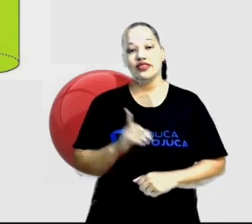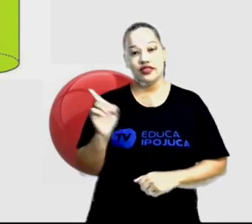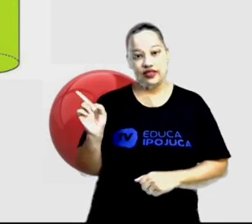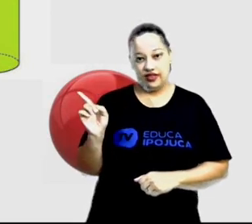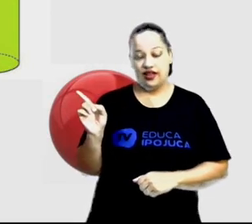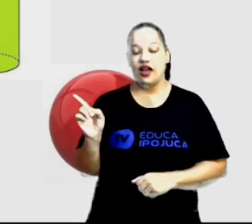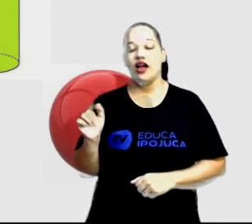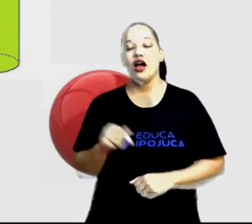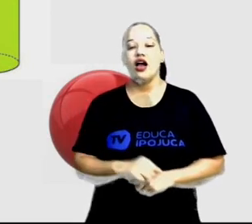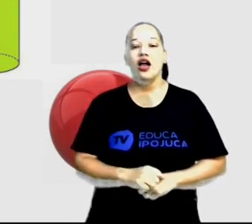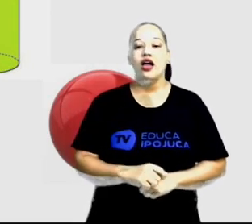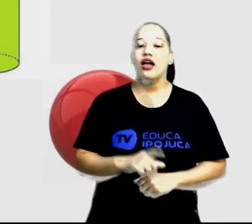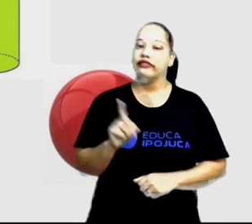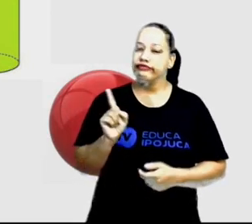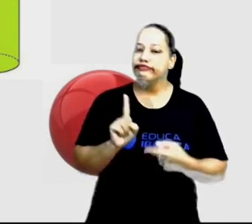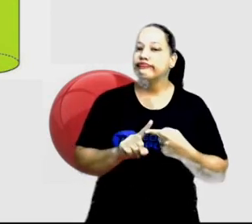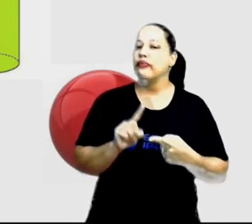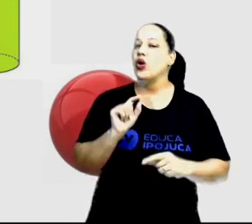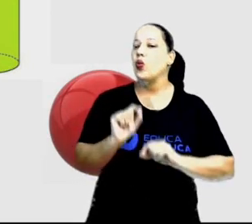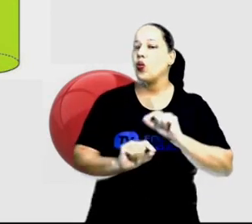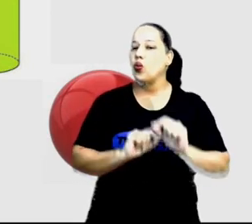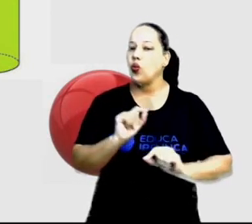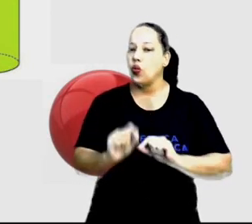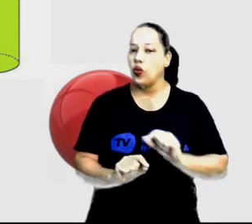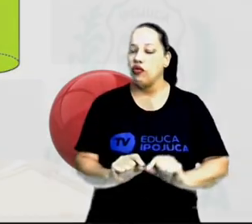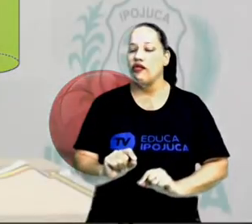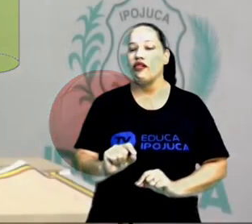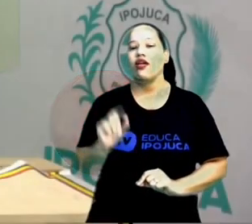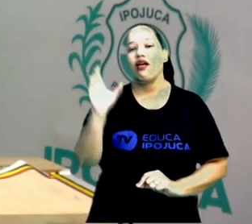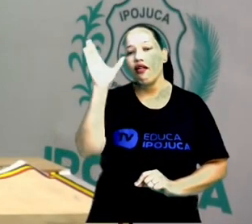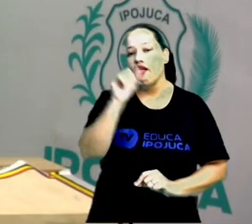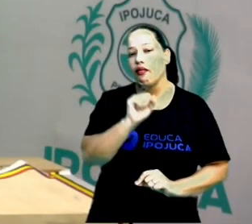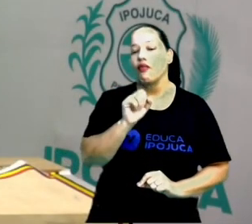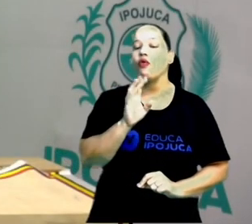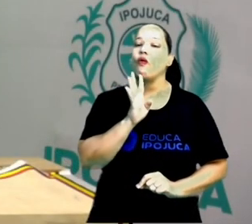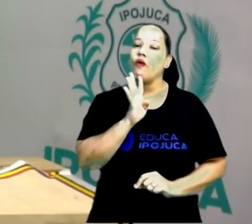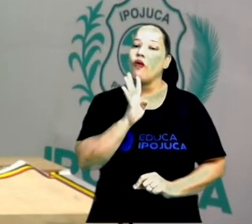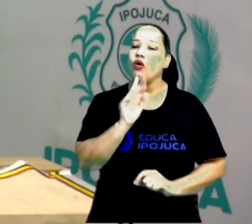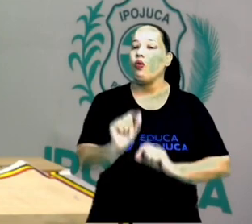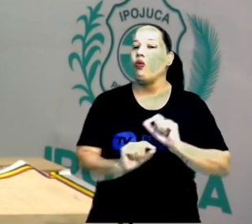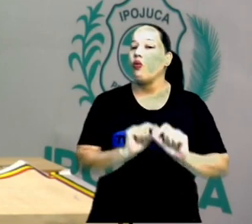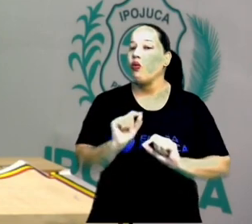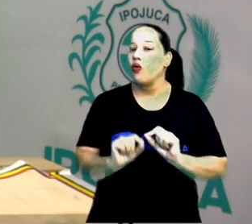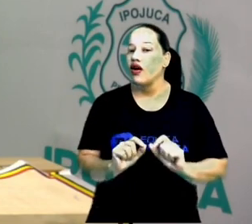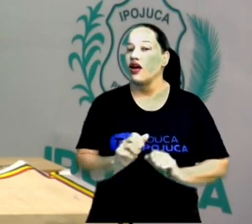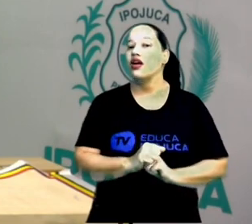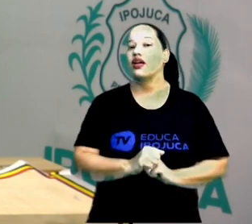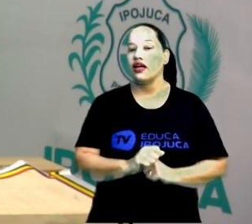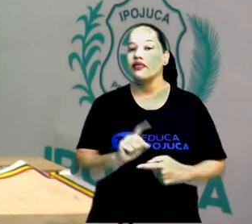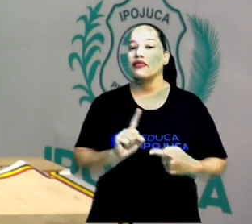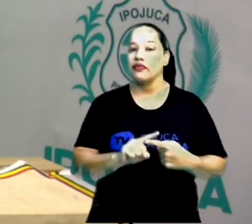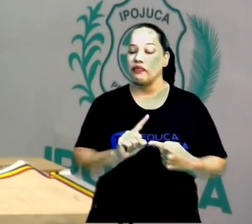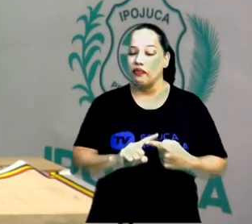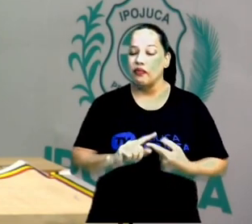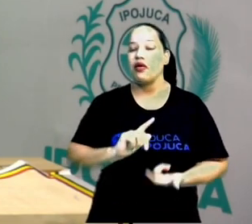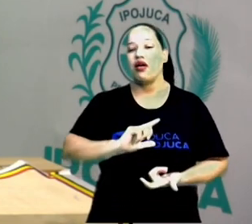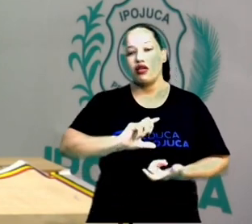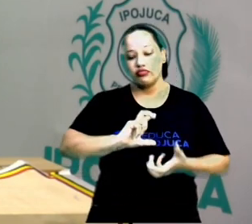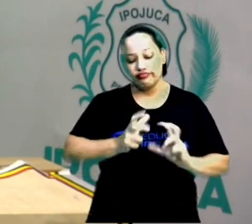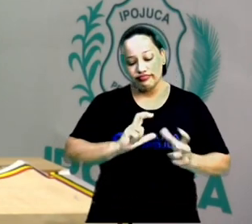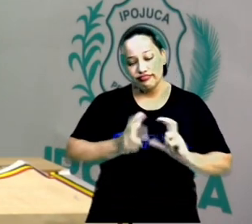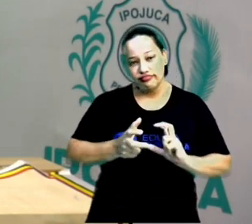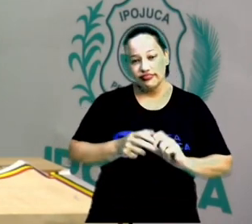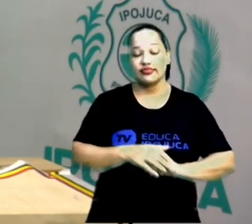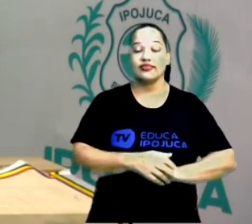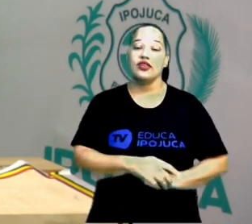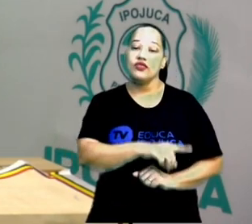Essas figuras também são conhecidas como sólidos geométricos.